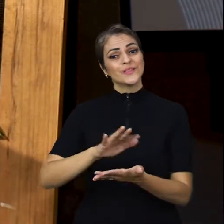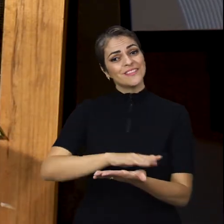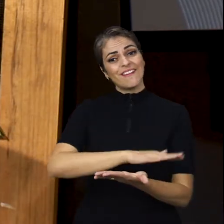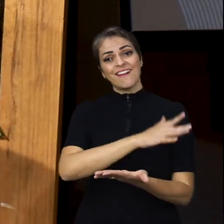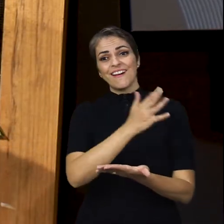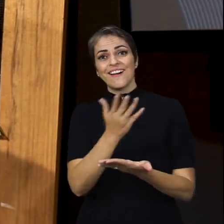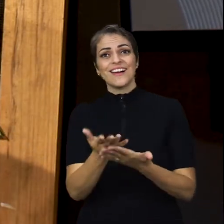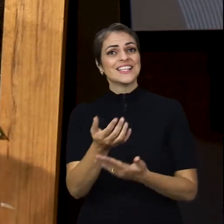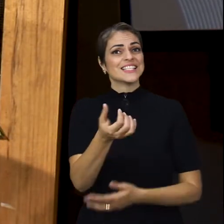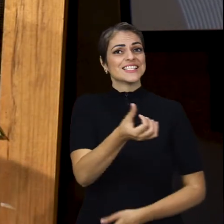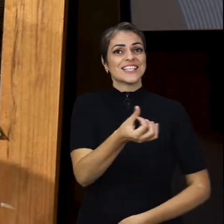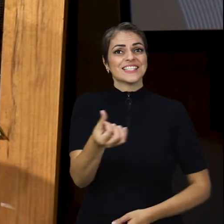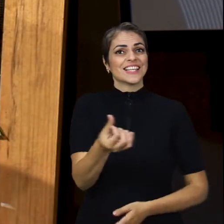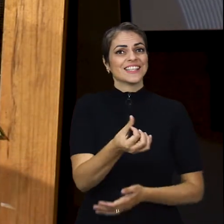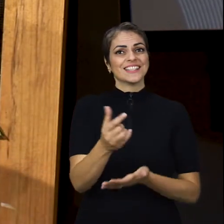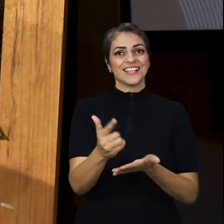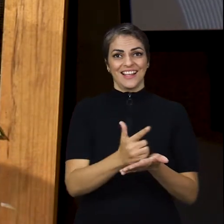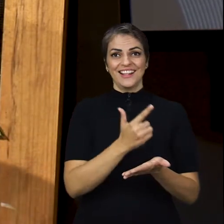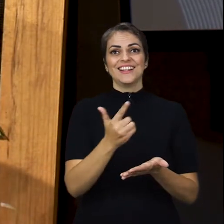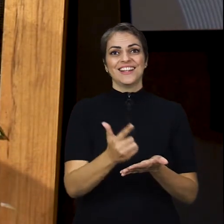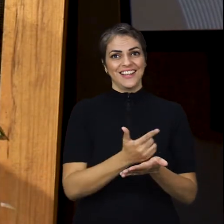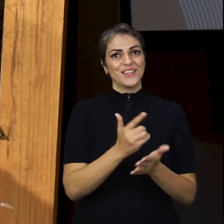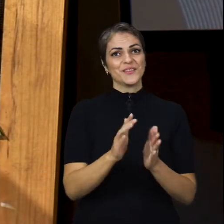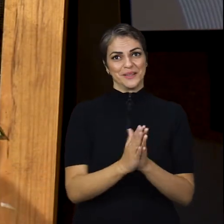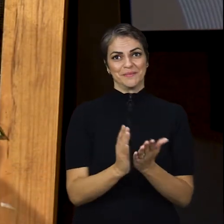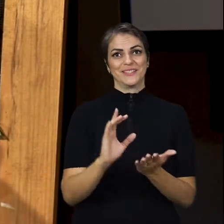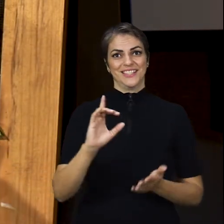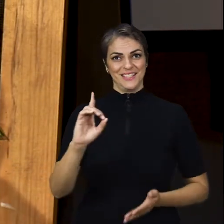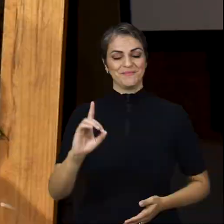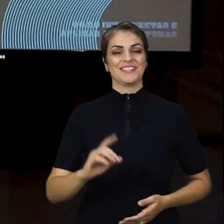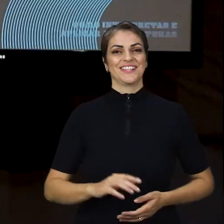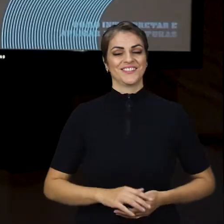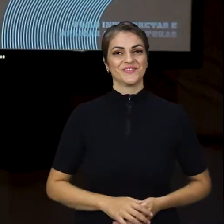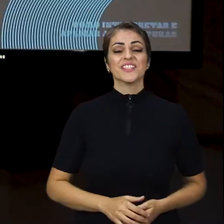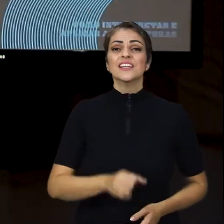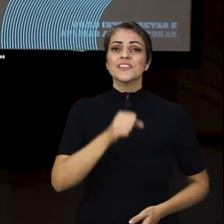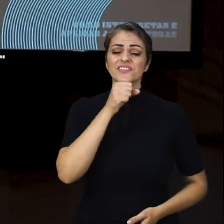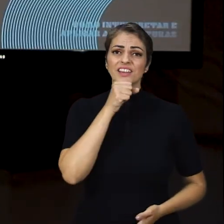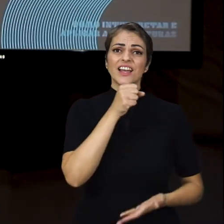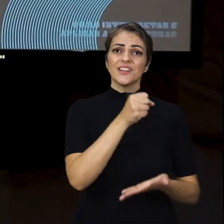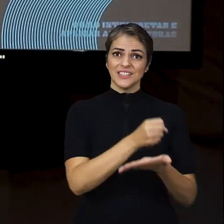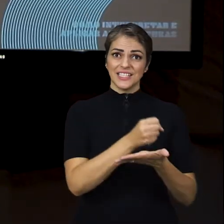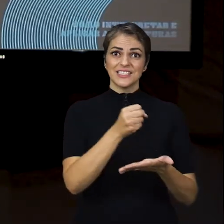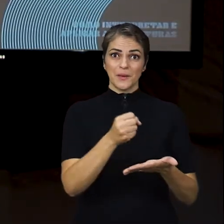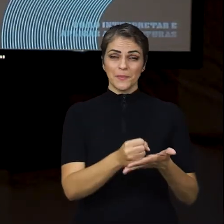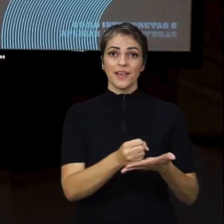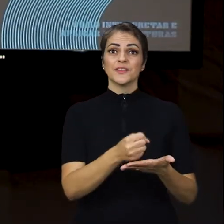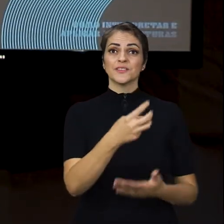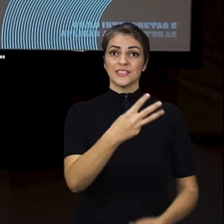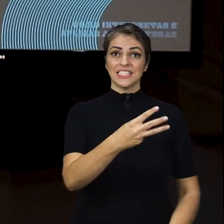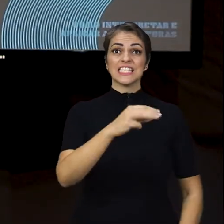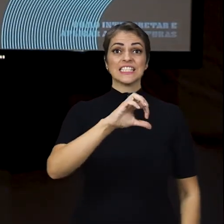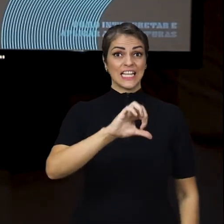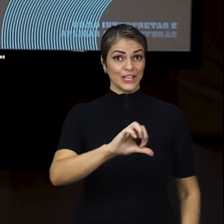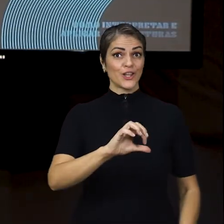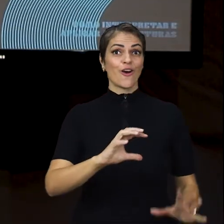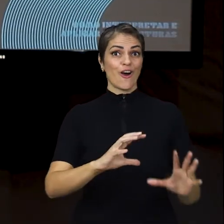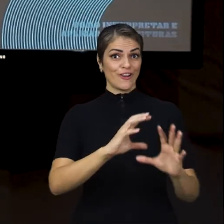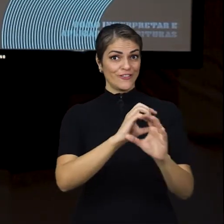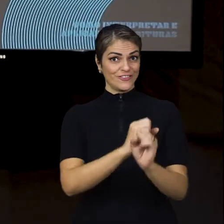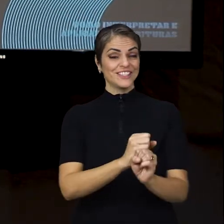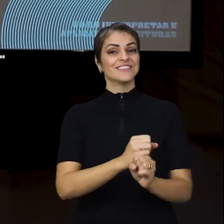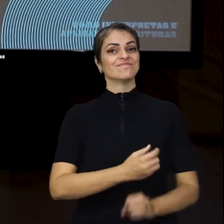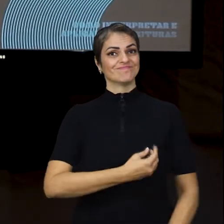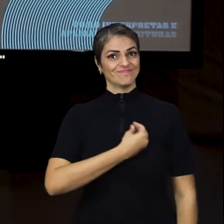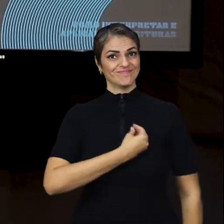desses 66 livros. Os livros do Antigo Testamento, esses 39 livros que eu mencionei que compõem